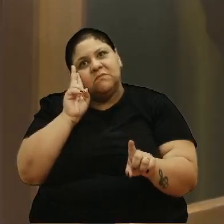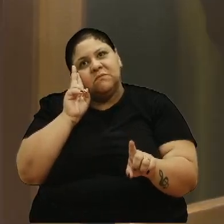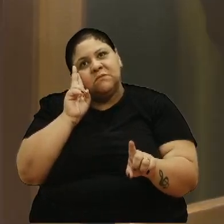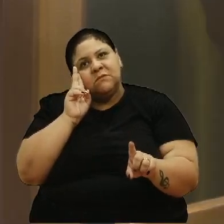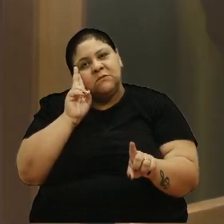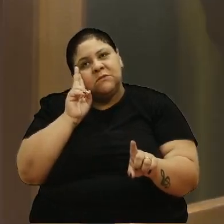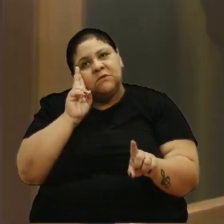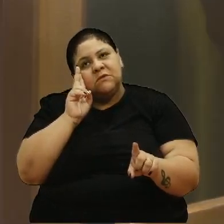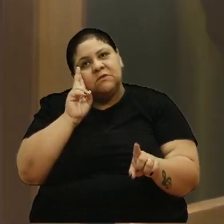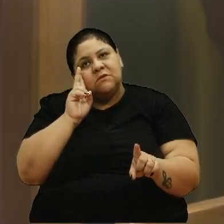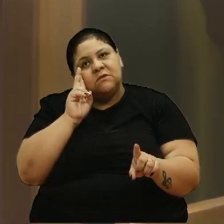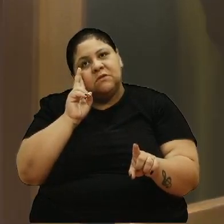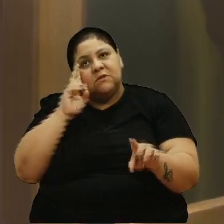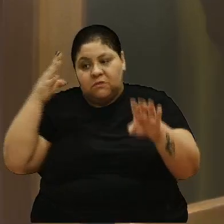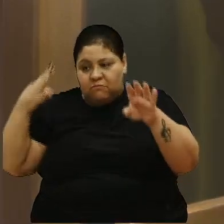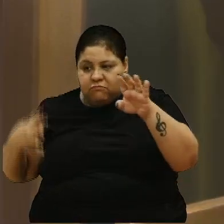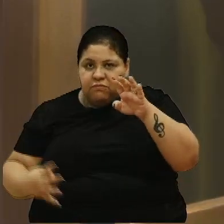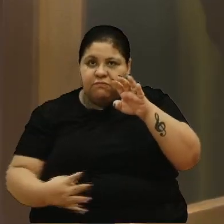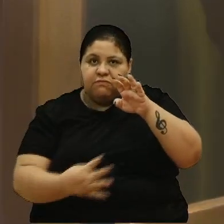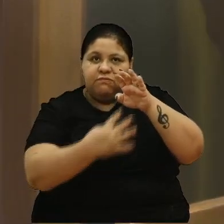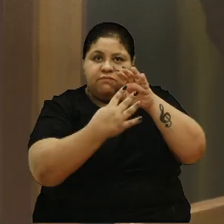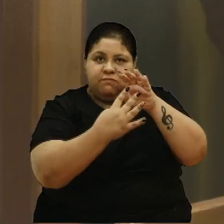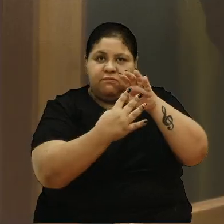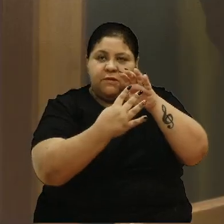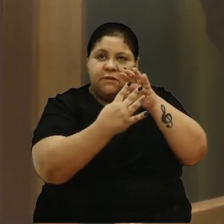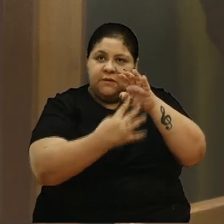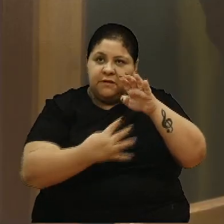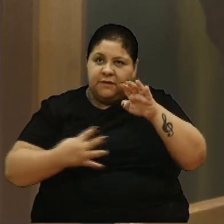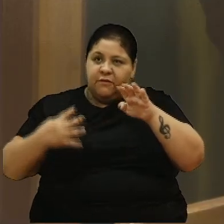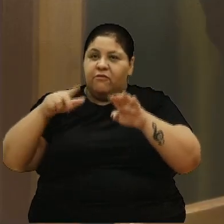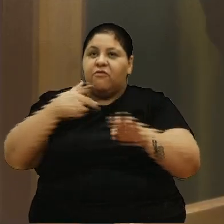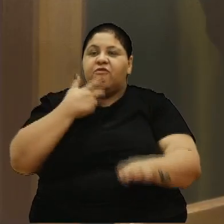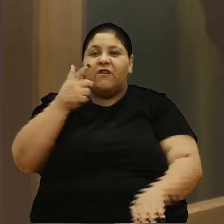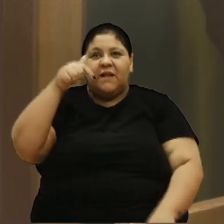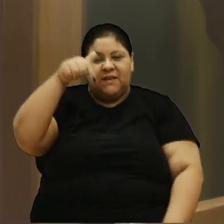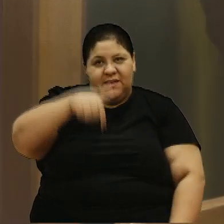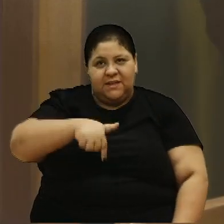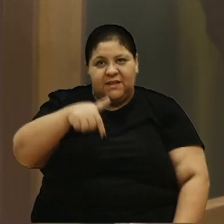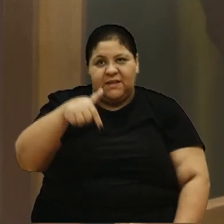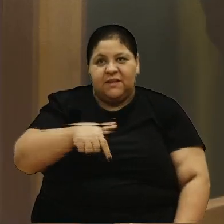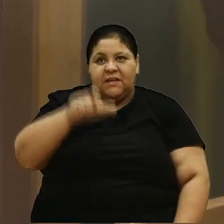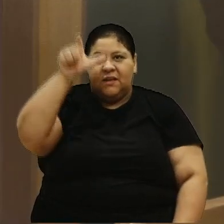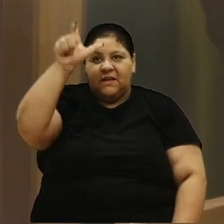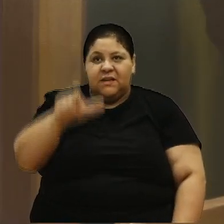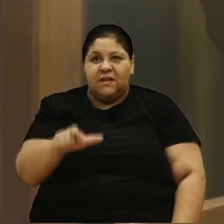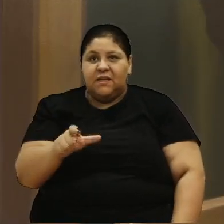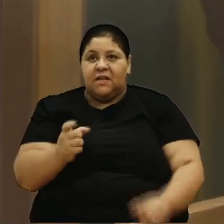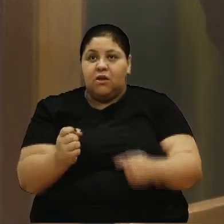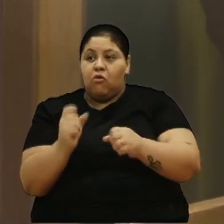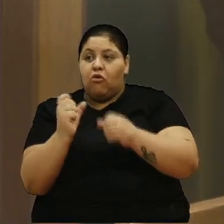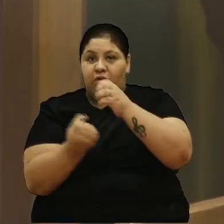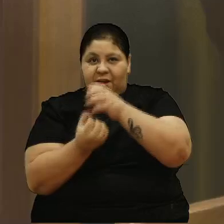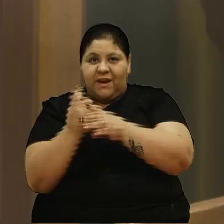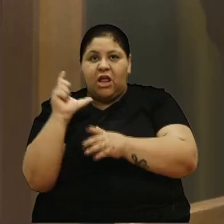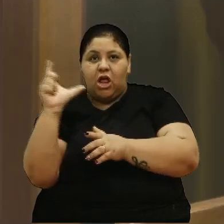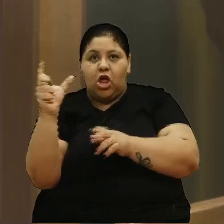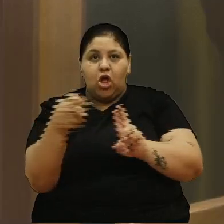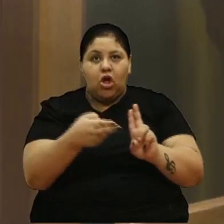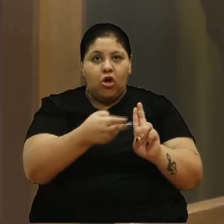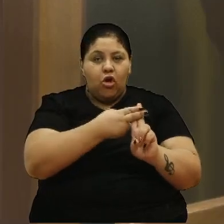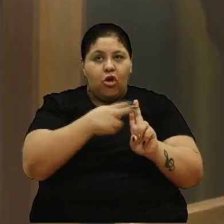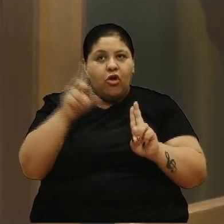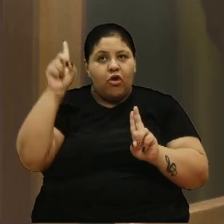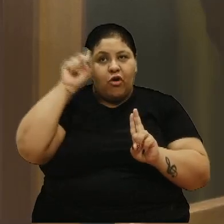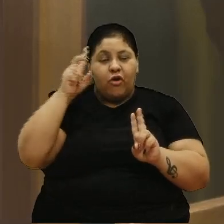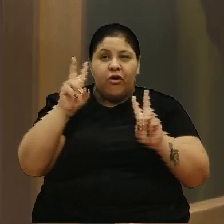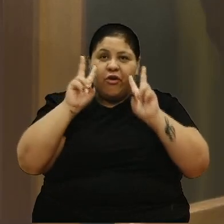a grande migração e imigração de pessoas que vêm a Caxias do Sul, foi dito aqui pelo vereador Daniel sobre a quantidade de cartões SUS que são criados diariamente em Caxias, a gente